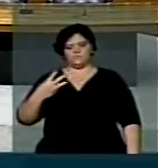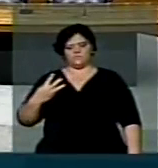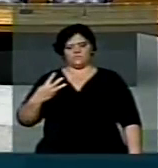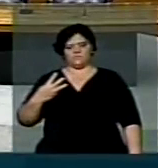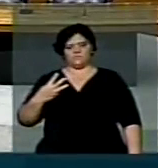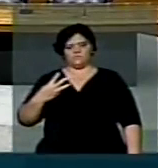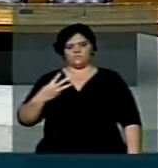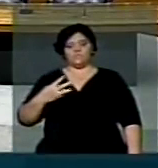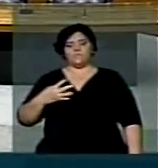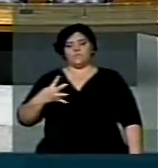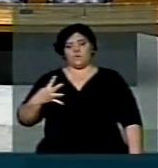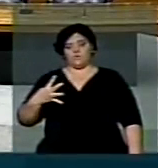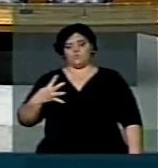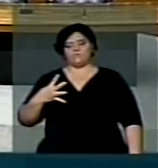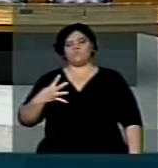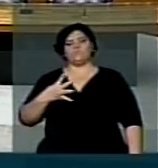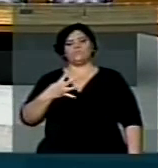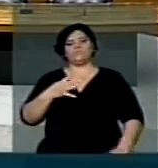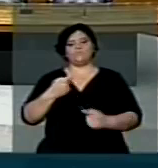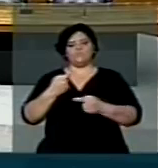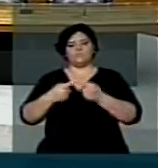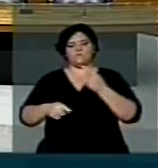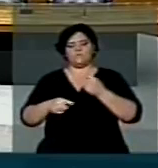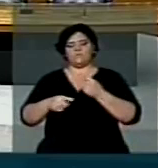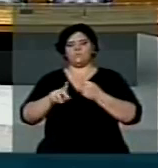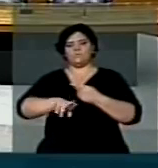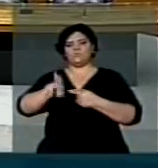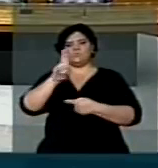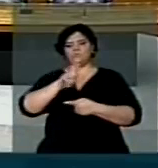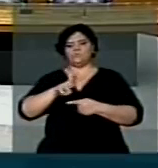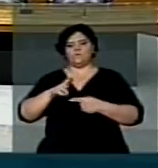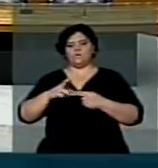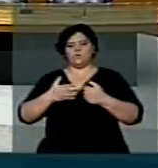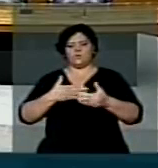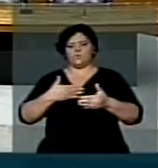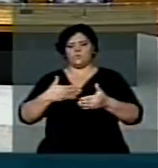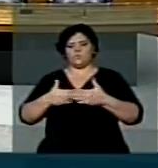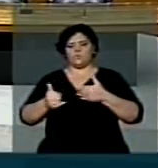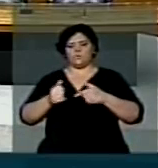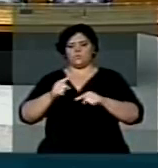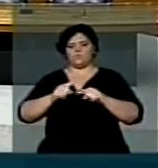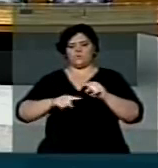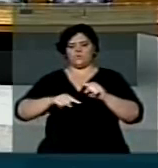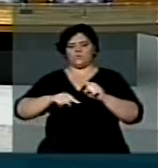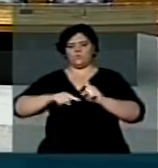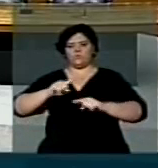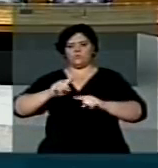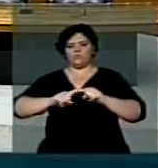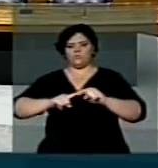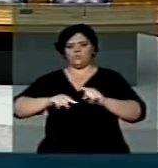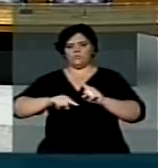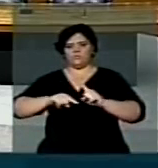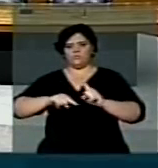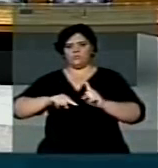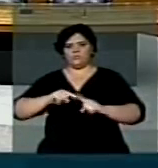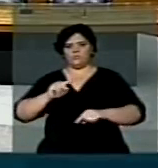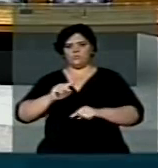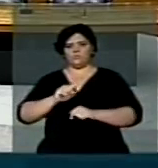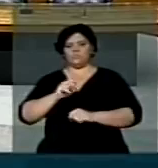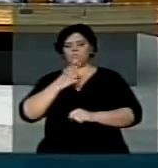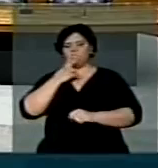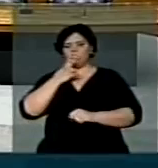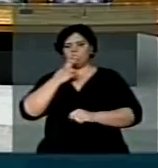7.444, que ele proíbe fazer uso de qualquer produto famígero em portarias de